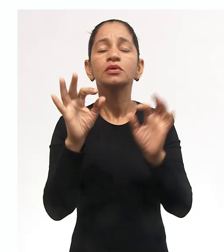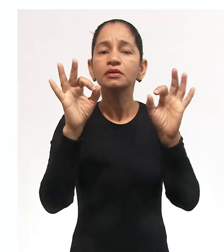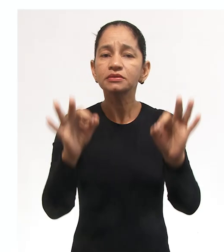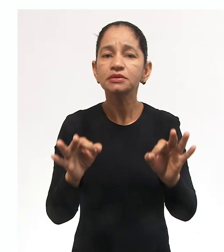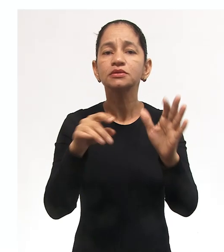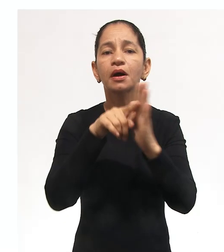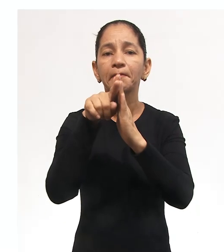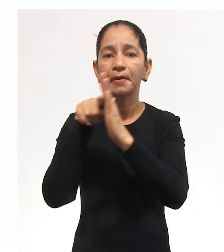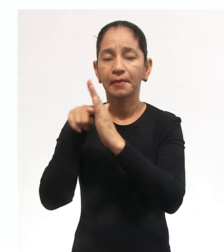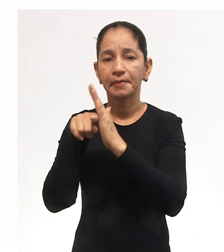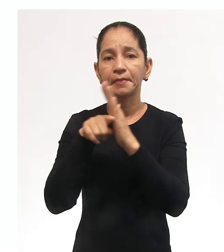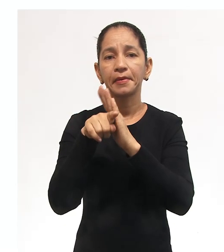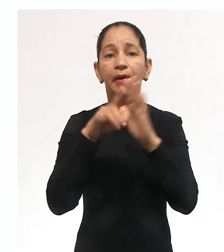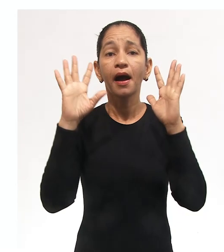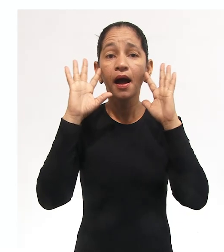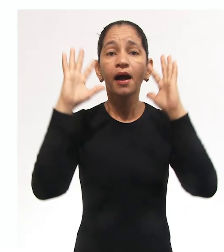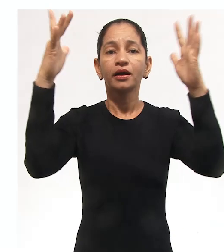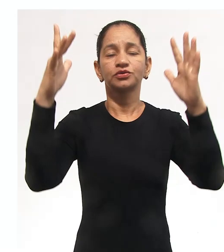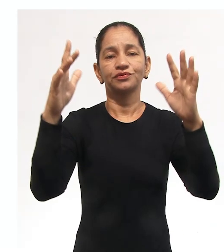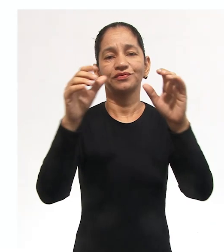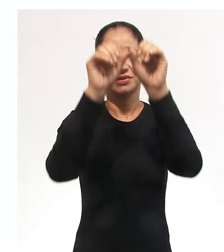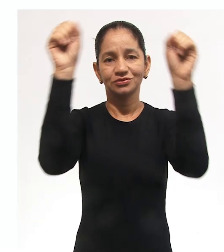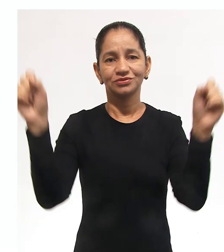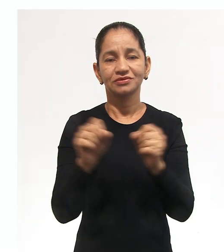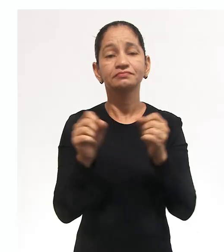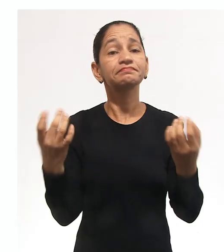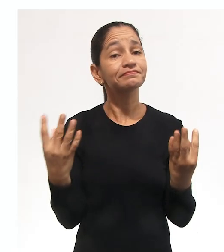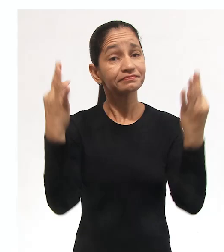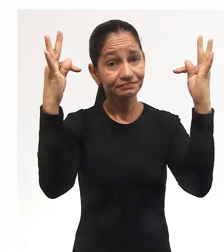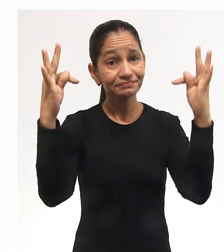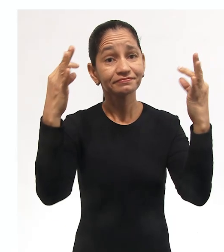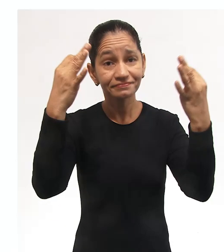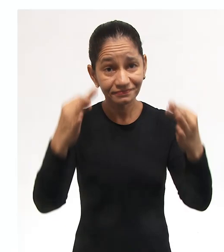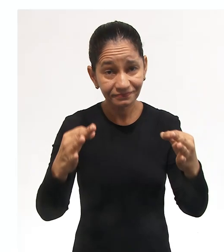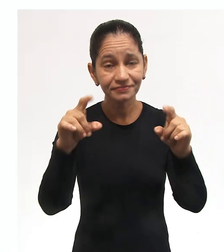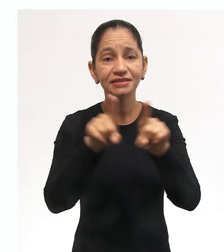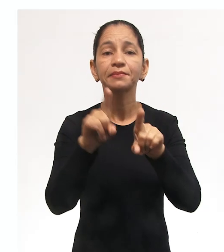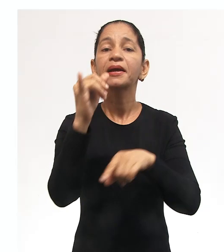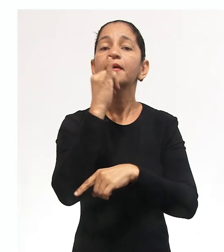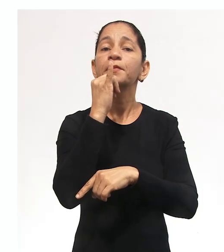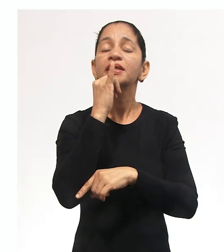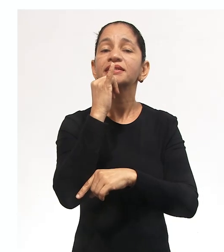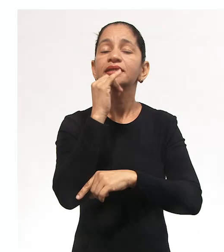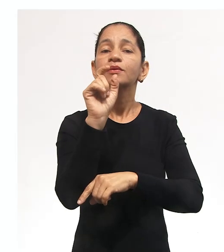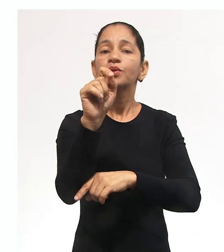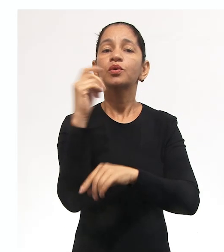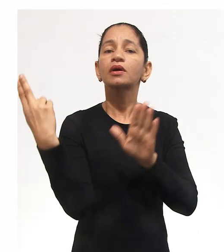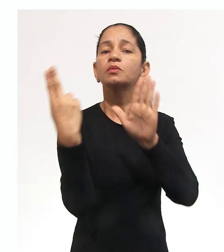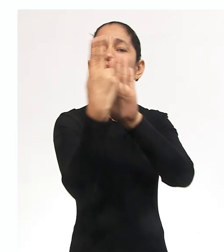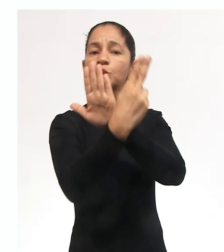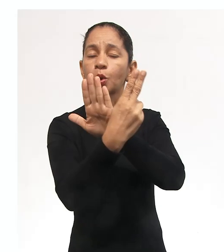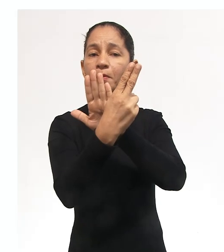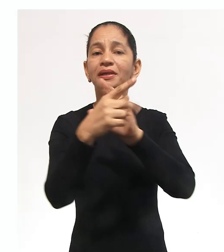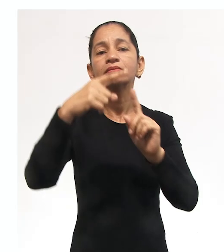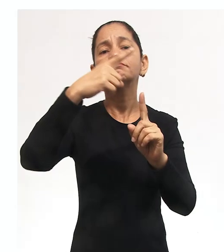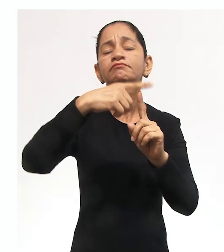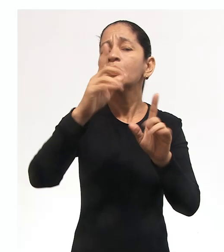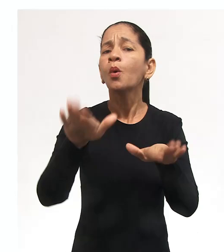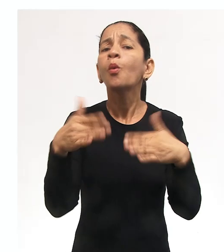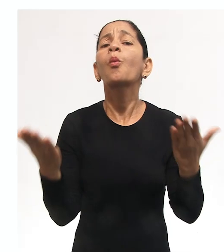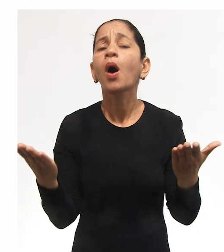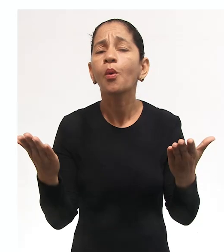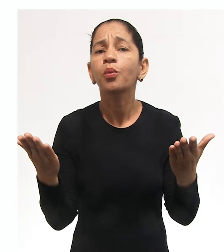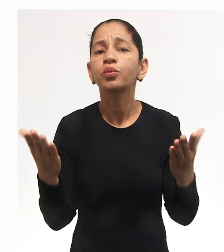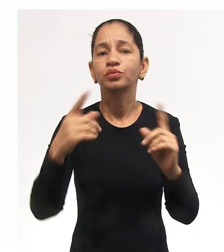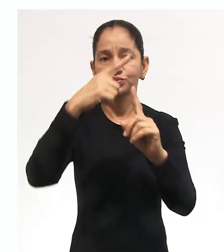de implementação dessa solução tecnológica, tá? Exemplo. O nome da solução, né?